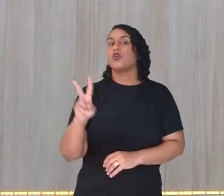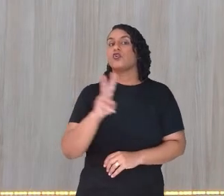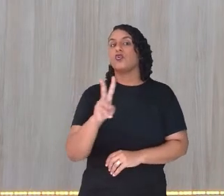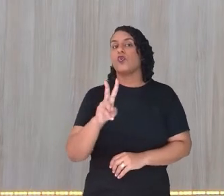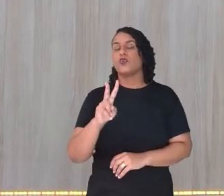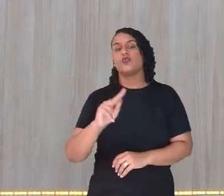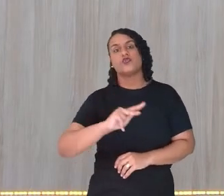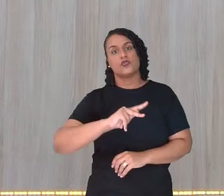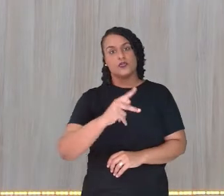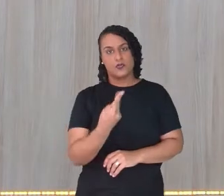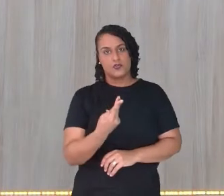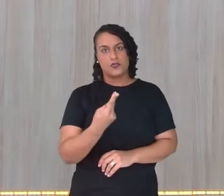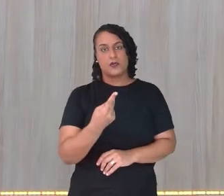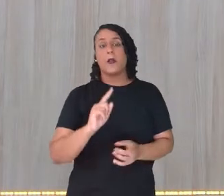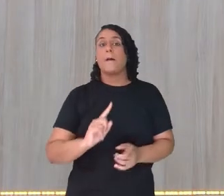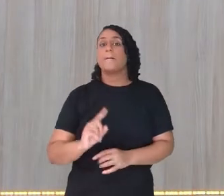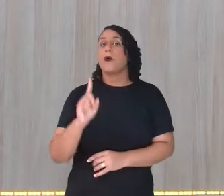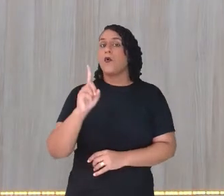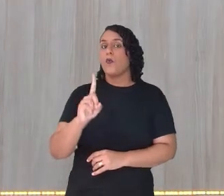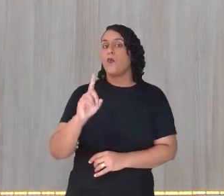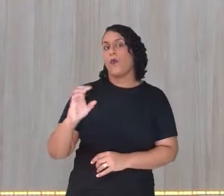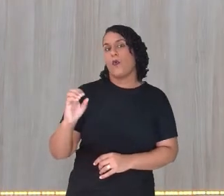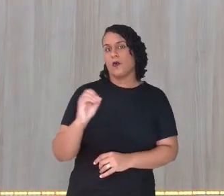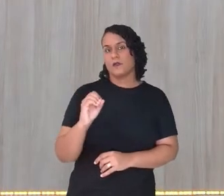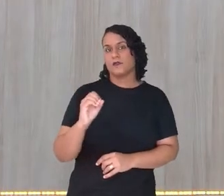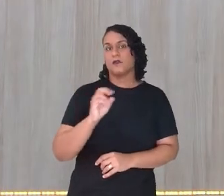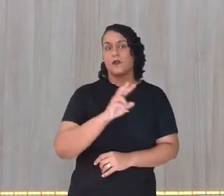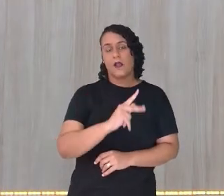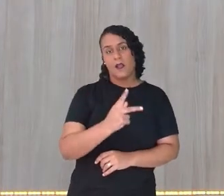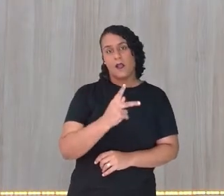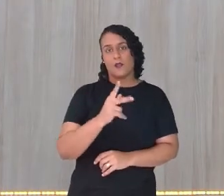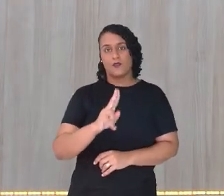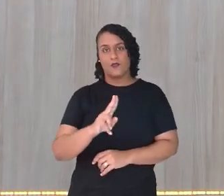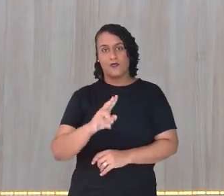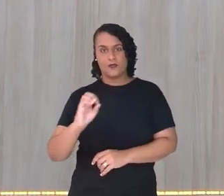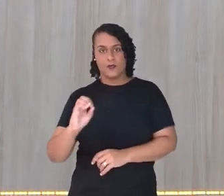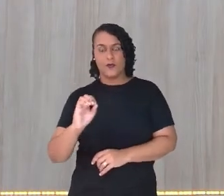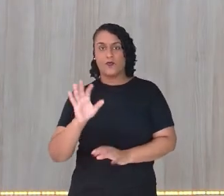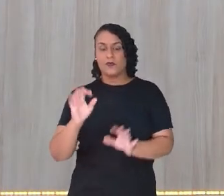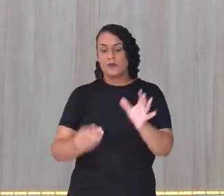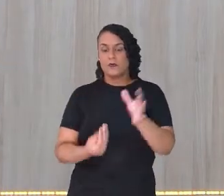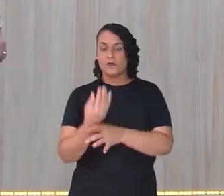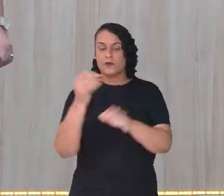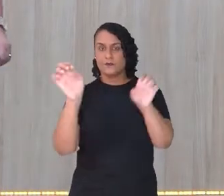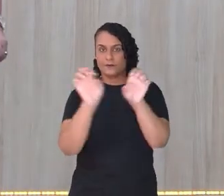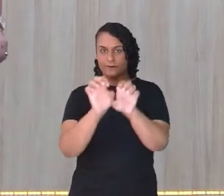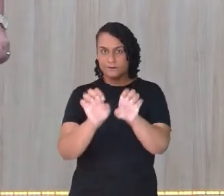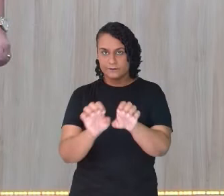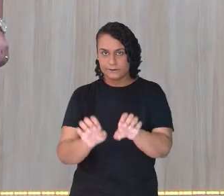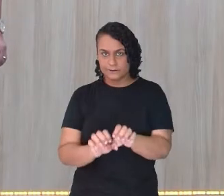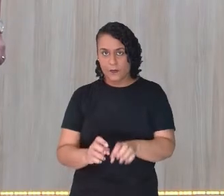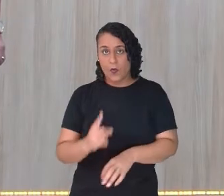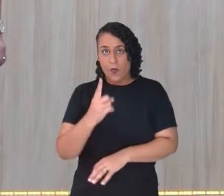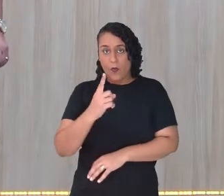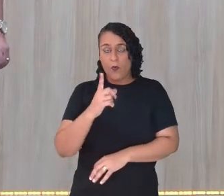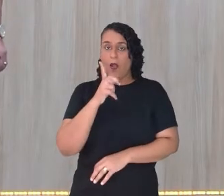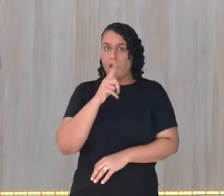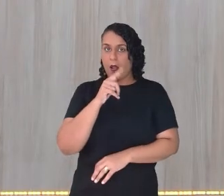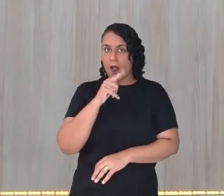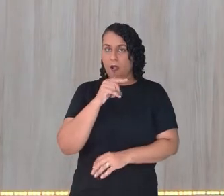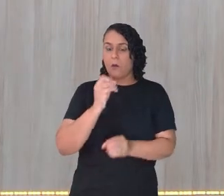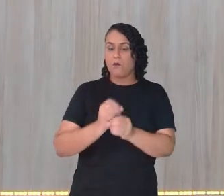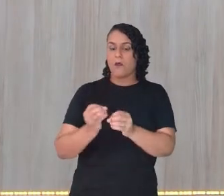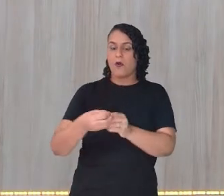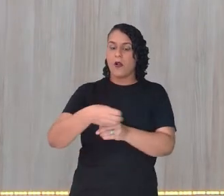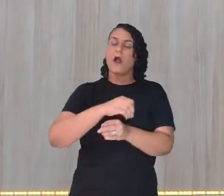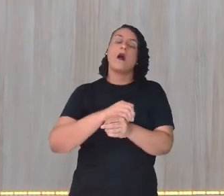de hidrogênio para um só de oxigênio. E quando a gente monta essa estrutura aí, a gente tem uma molécula de água. Então, uma